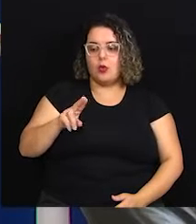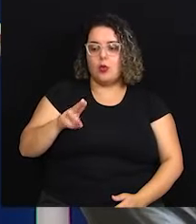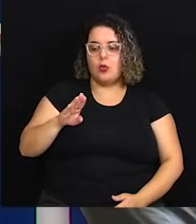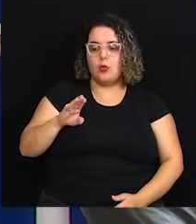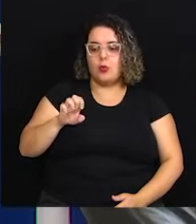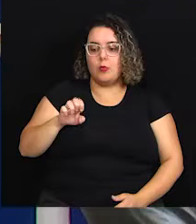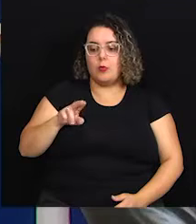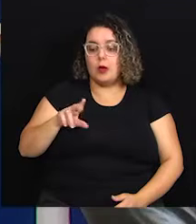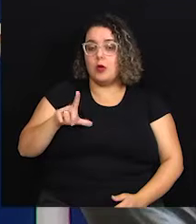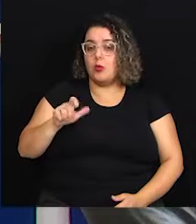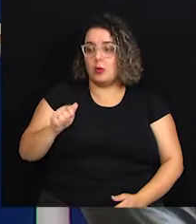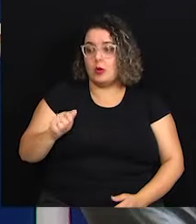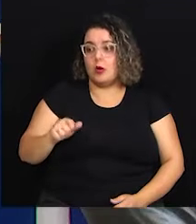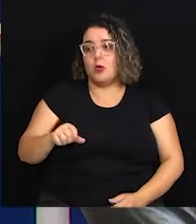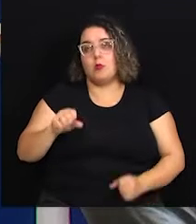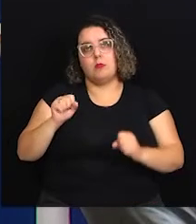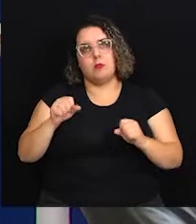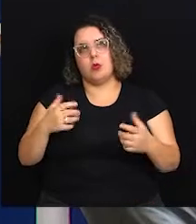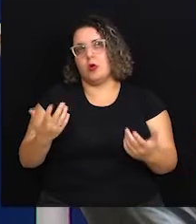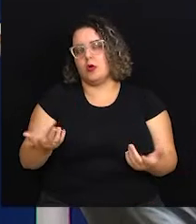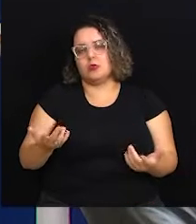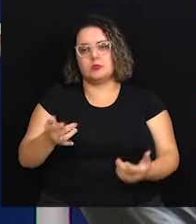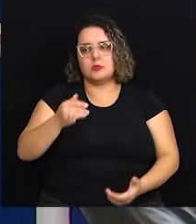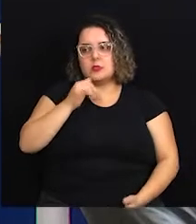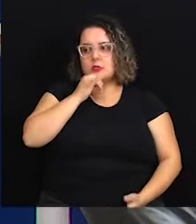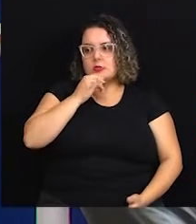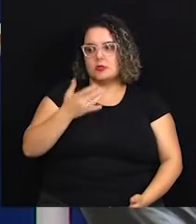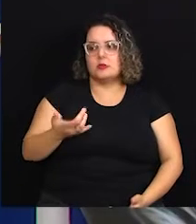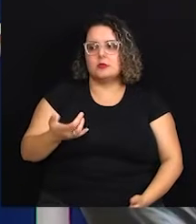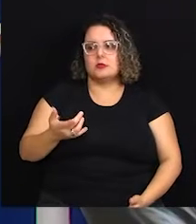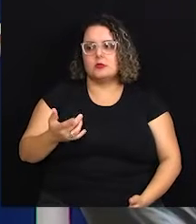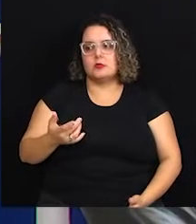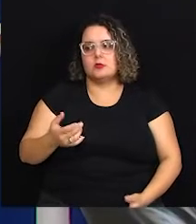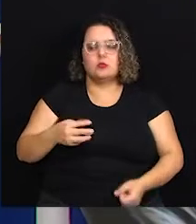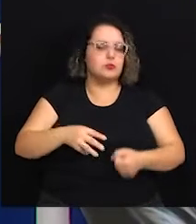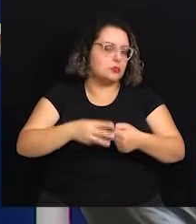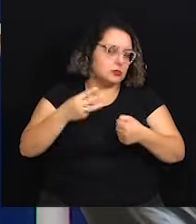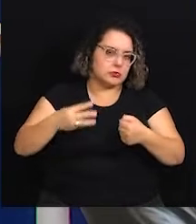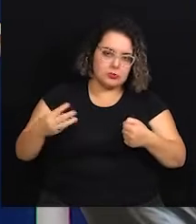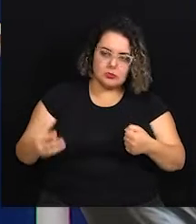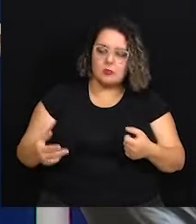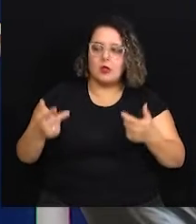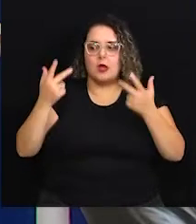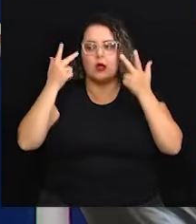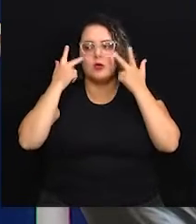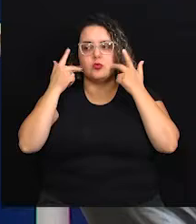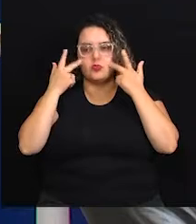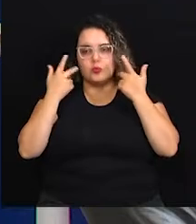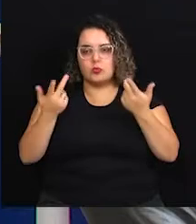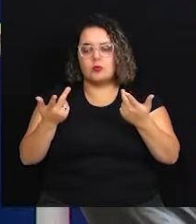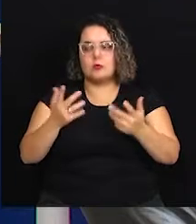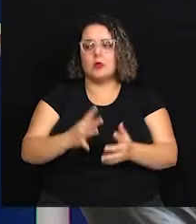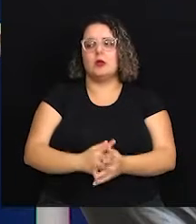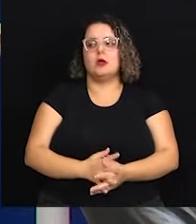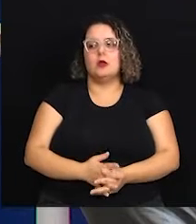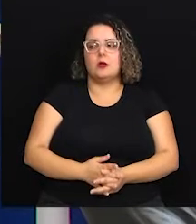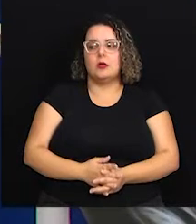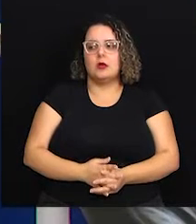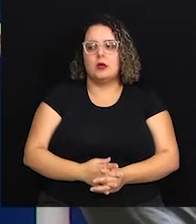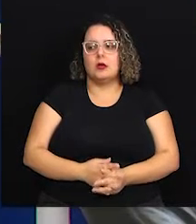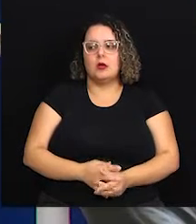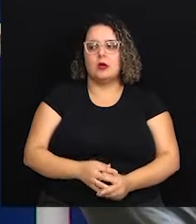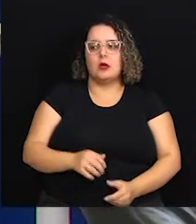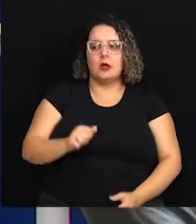né? Agora, ela pode, então, aqui nós temos crianças que, por síndrome, é muito comum também anóxia na hora